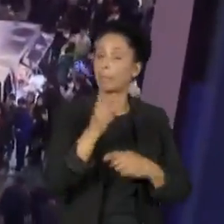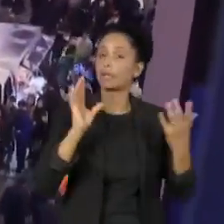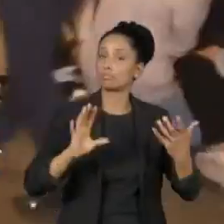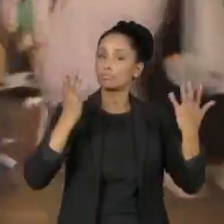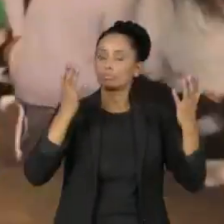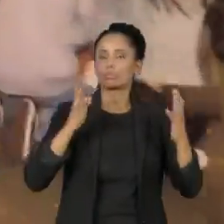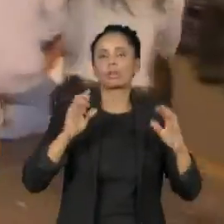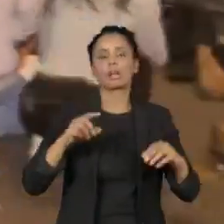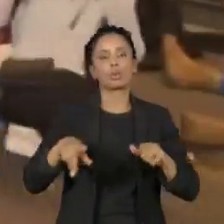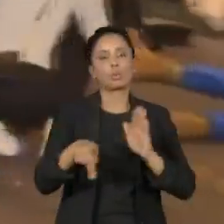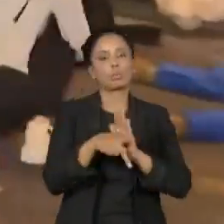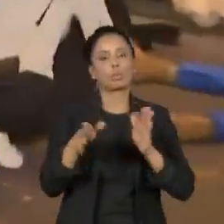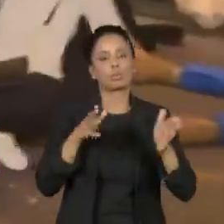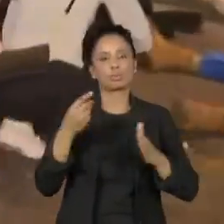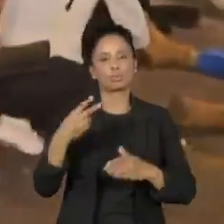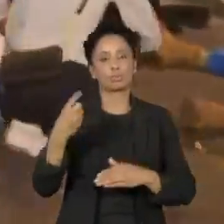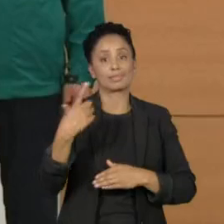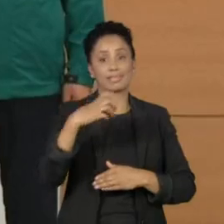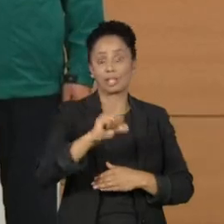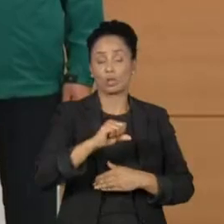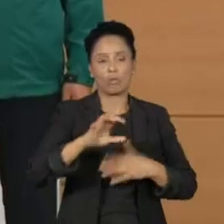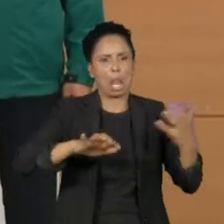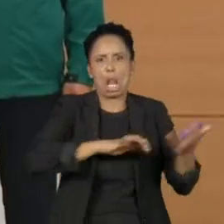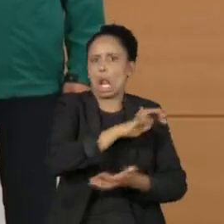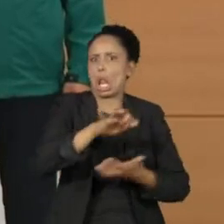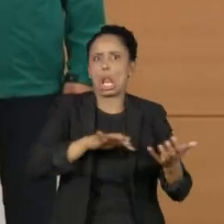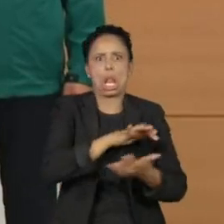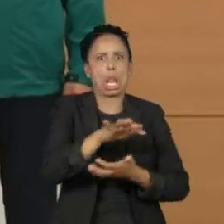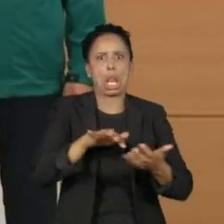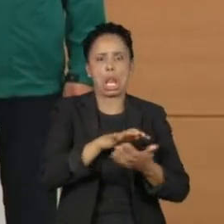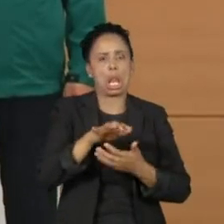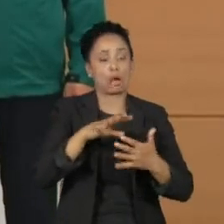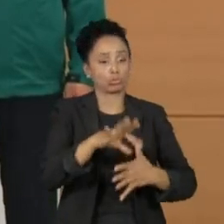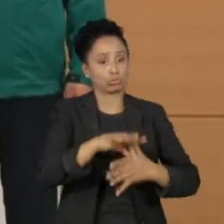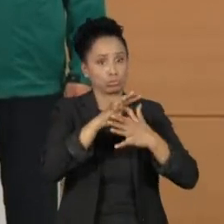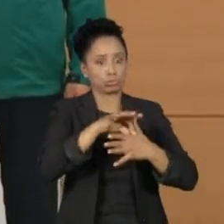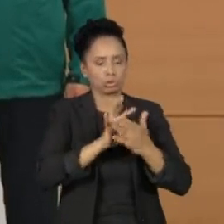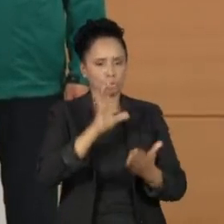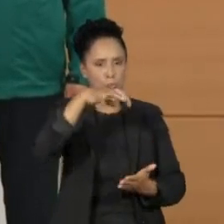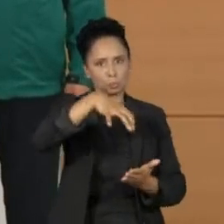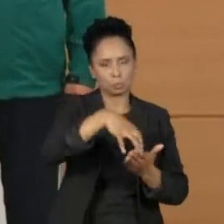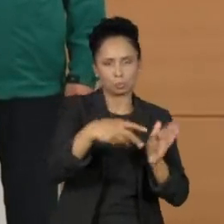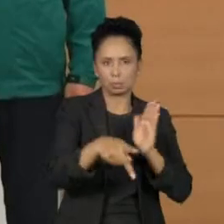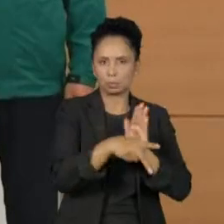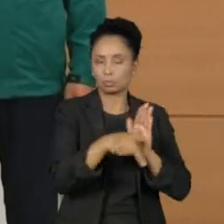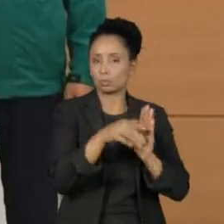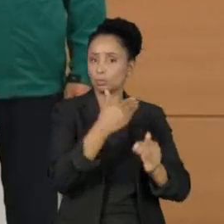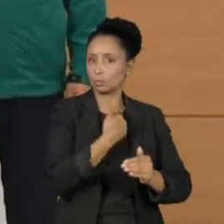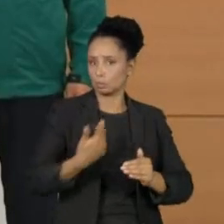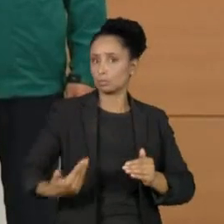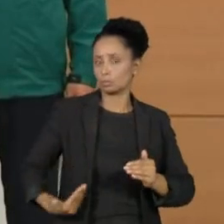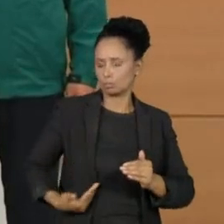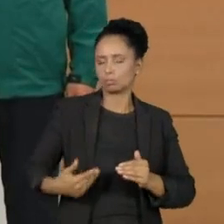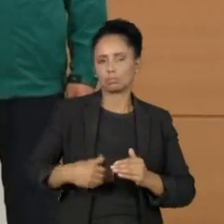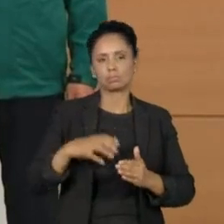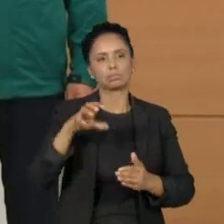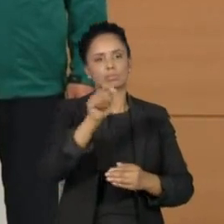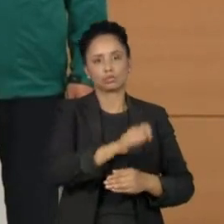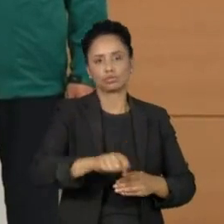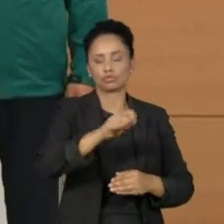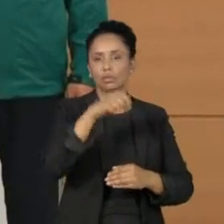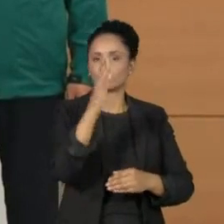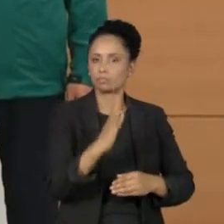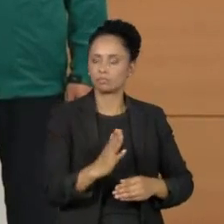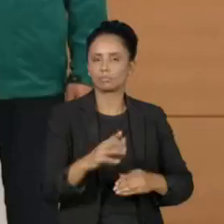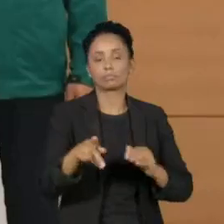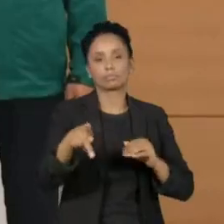e a situação saiu do controle o chefe do departamento de gestão da ordem pública da Agência Nacional de polícia